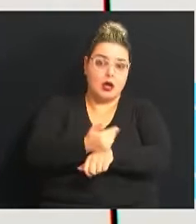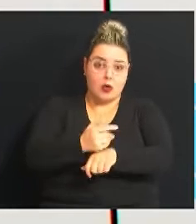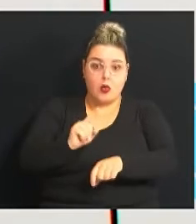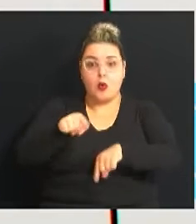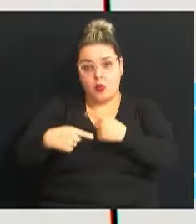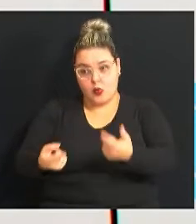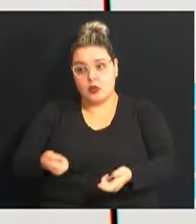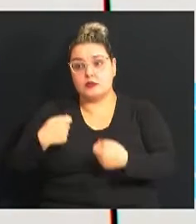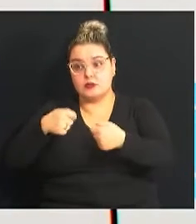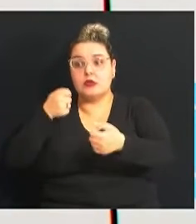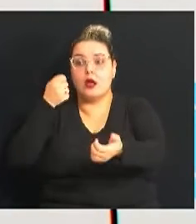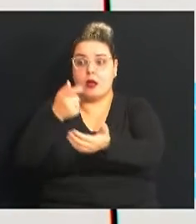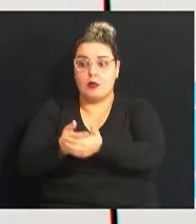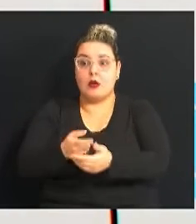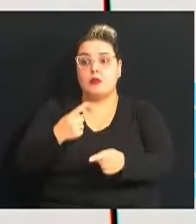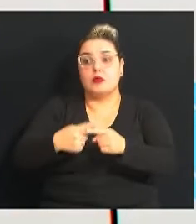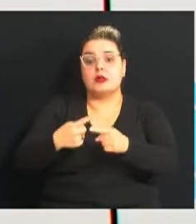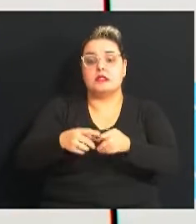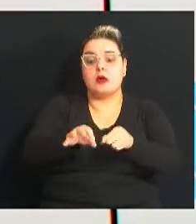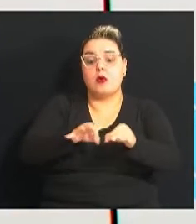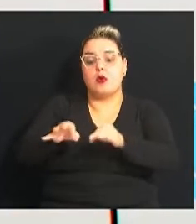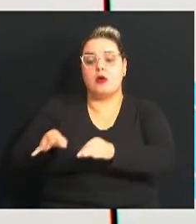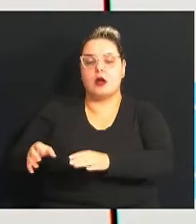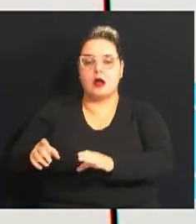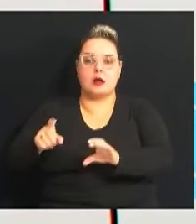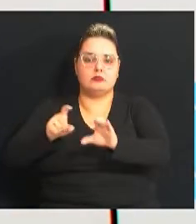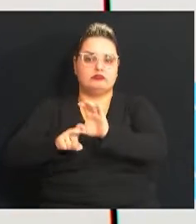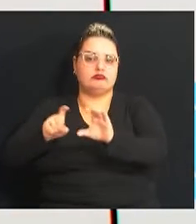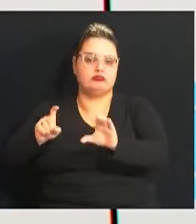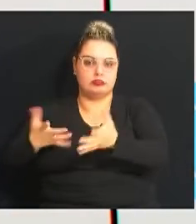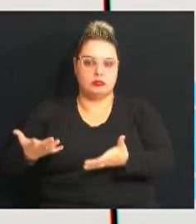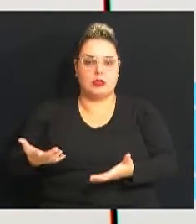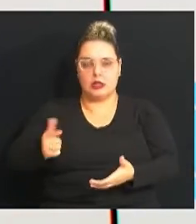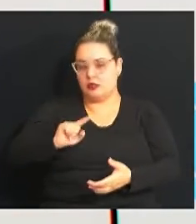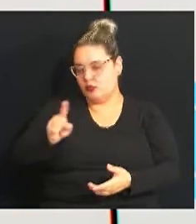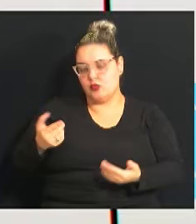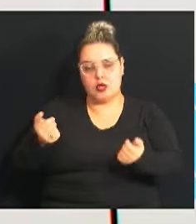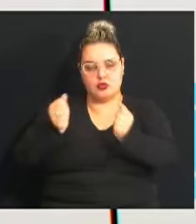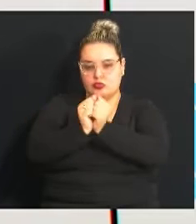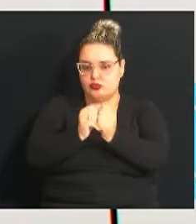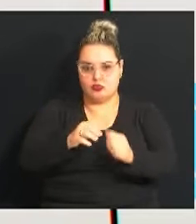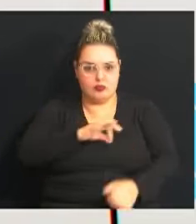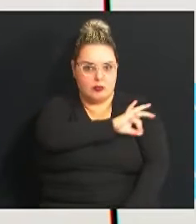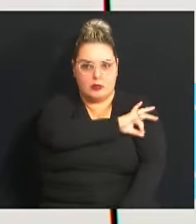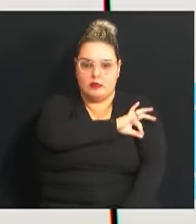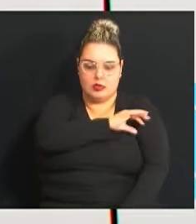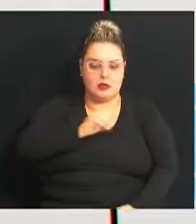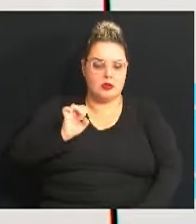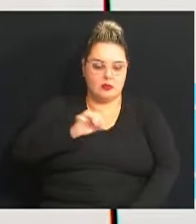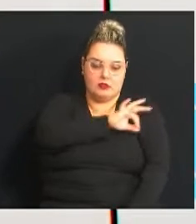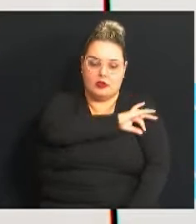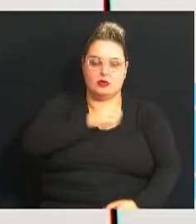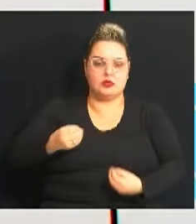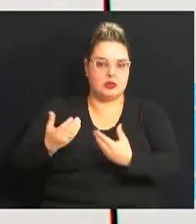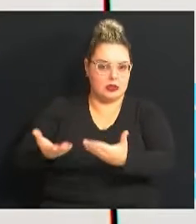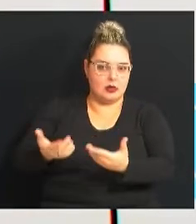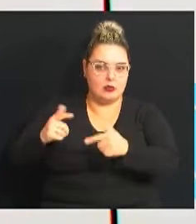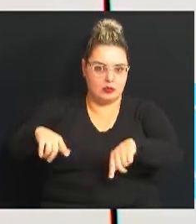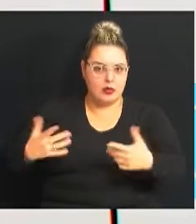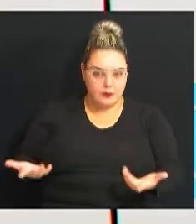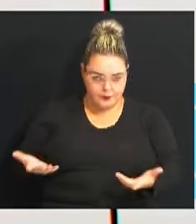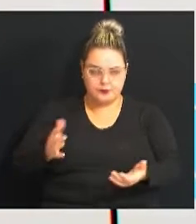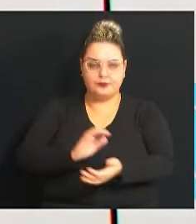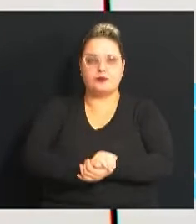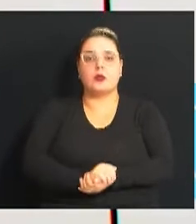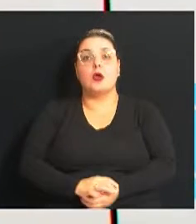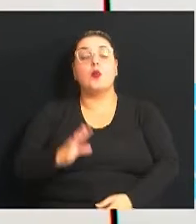são organizador independente. Então cada um tem a sua especificação e lá no site dá para conferir. O legal é que dá para procurar o que está